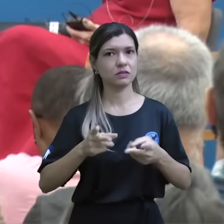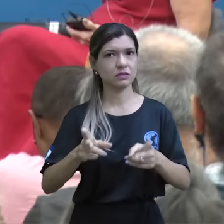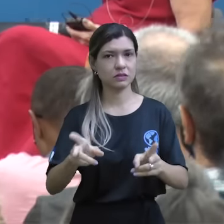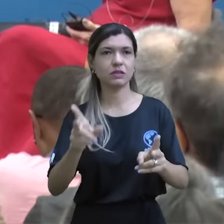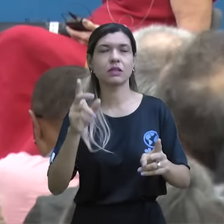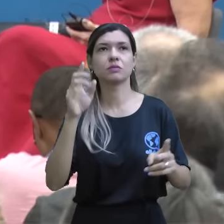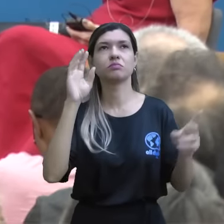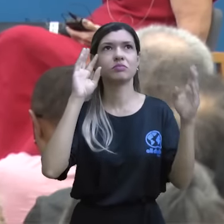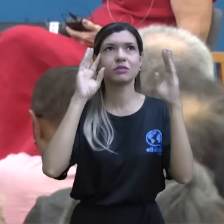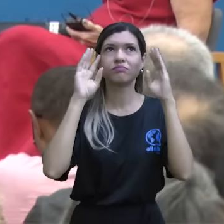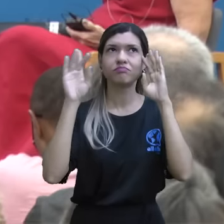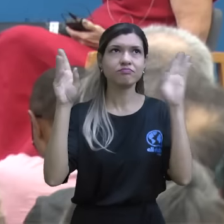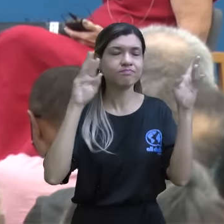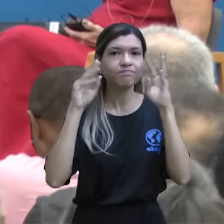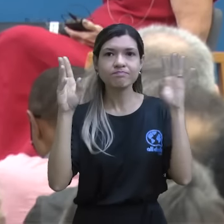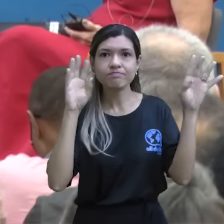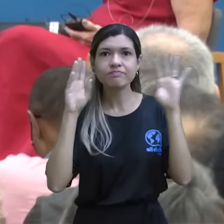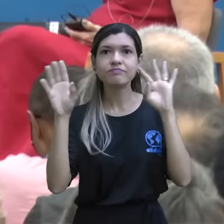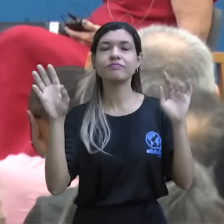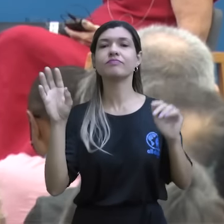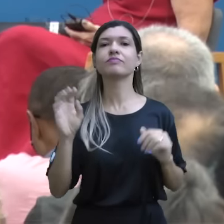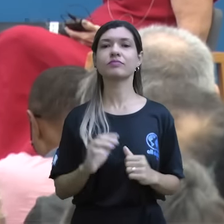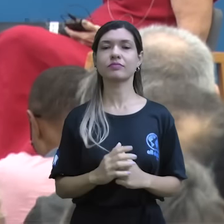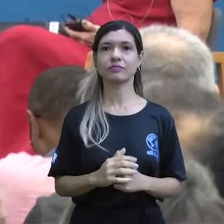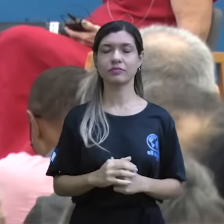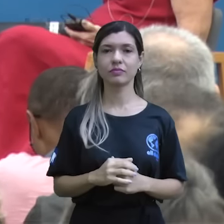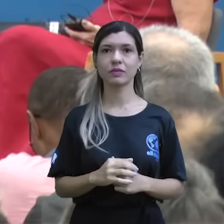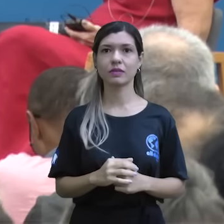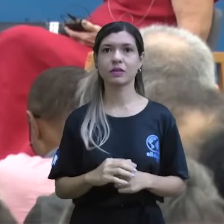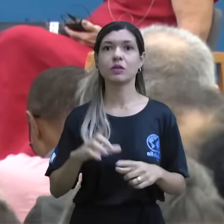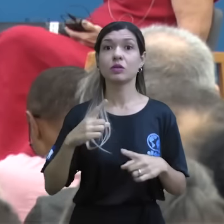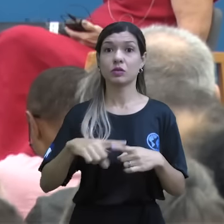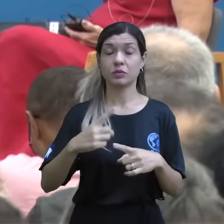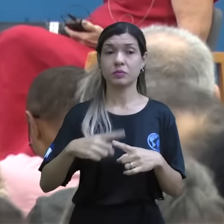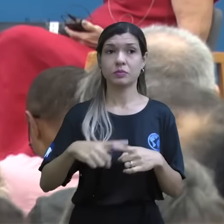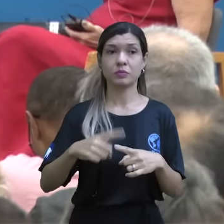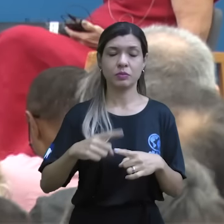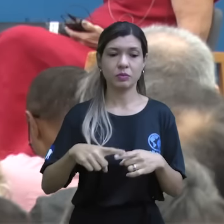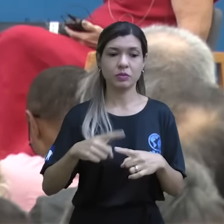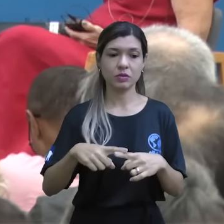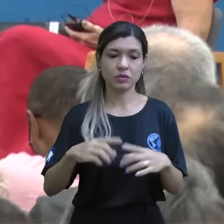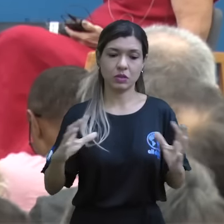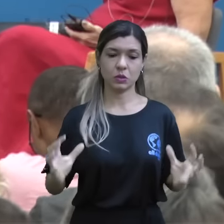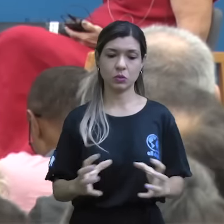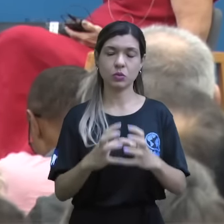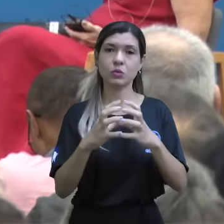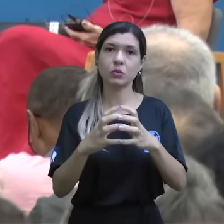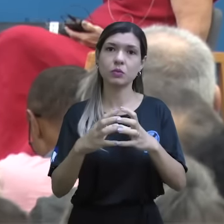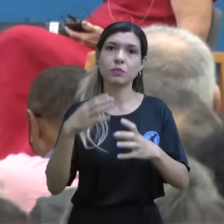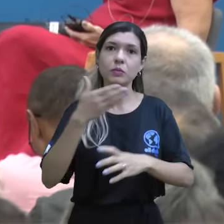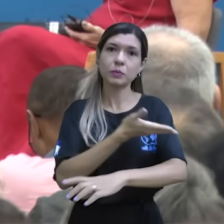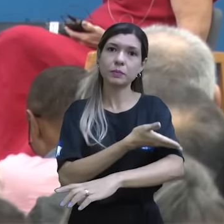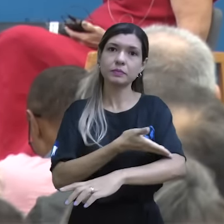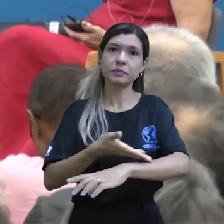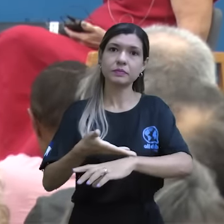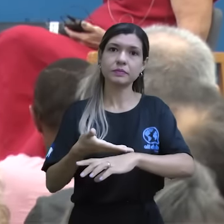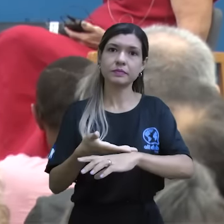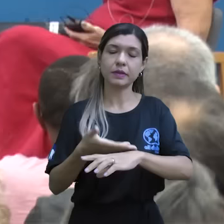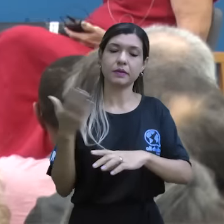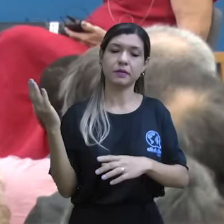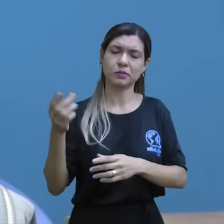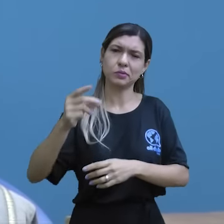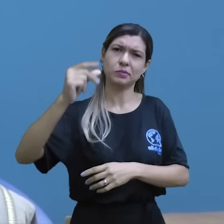as teorias raciais em dois livros, né? Retrato em Branco e Negro, Espetáculo das Raças, e sempre lendo Lima, e, sobretudo, eu tinha